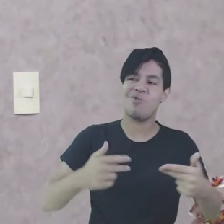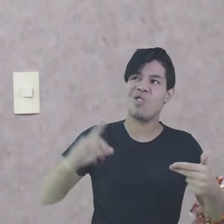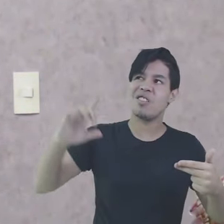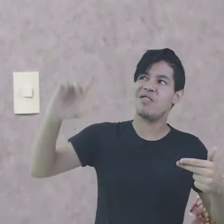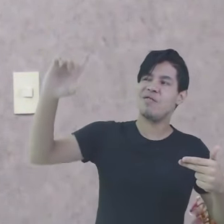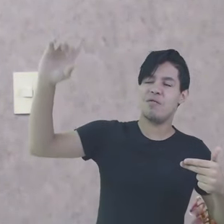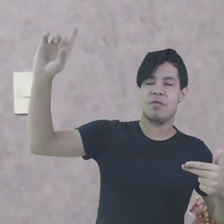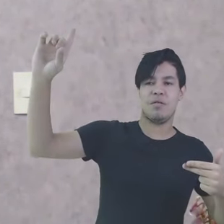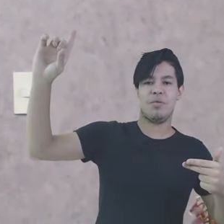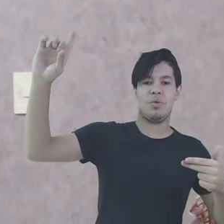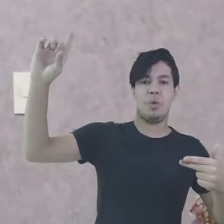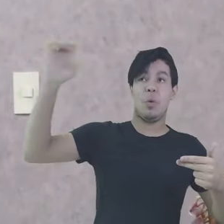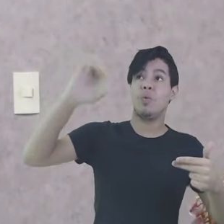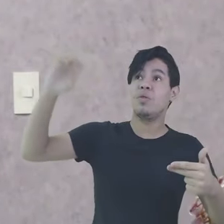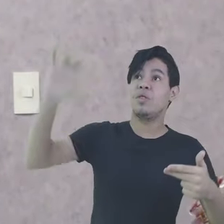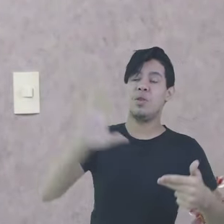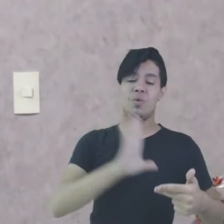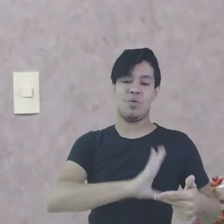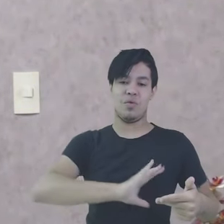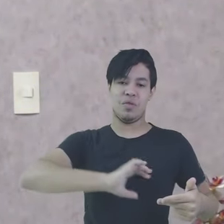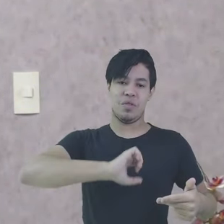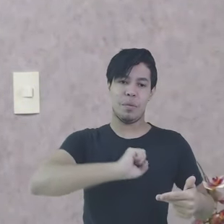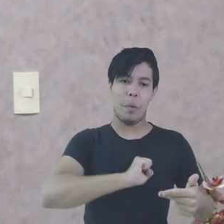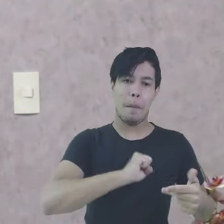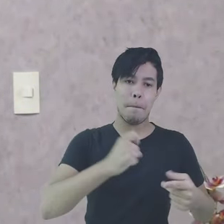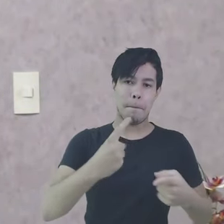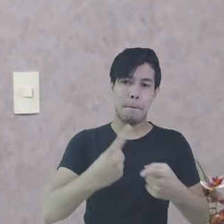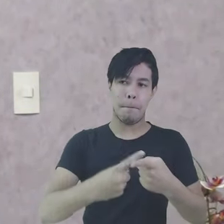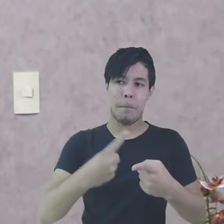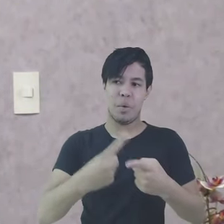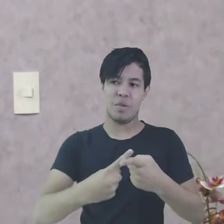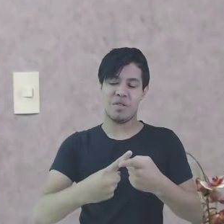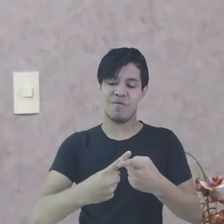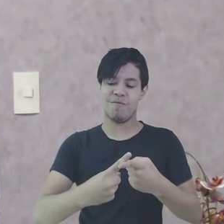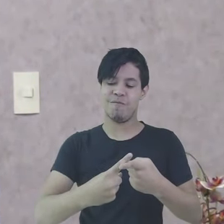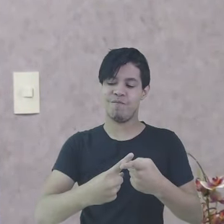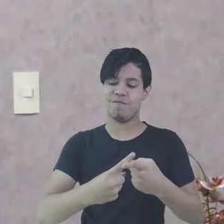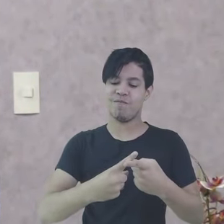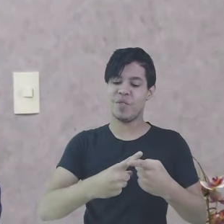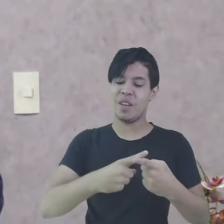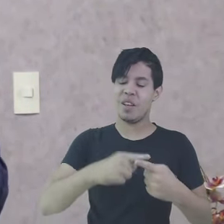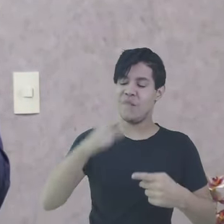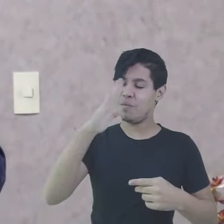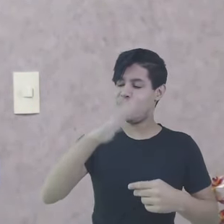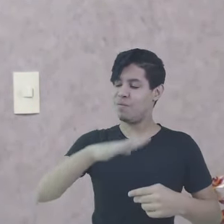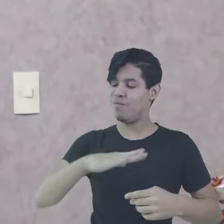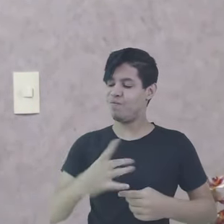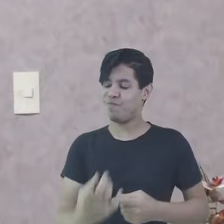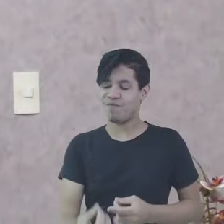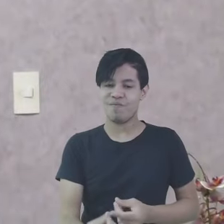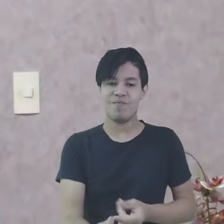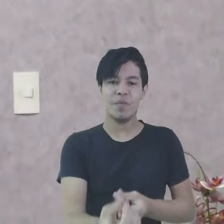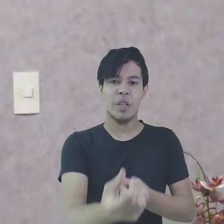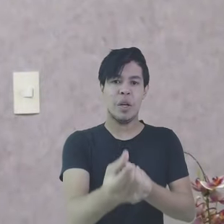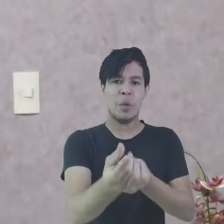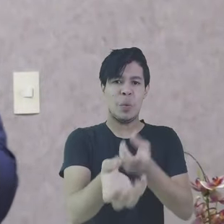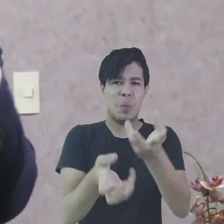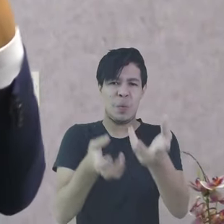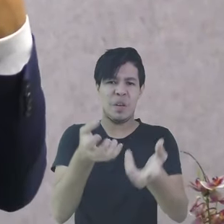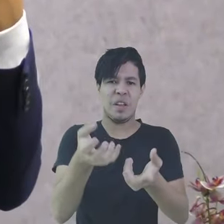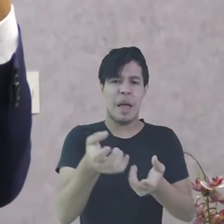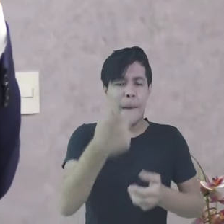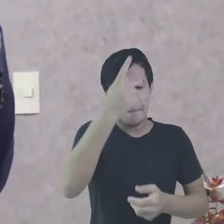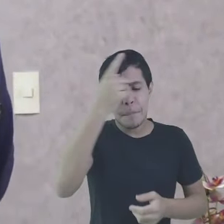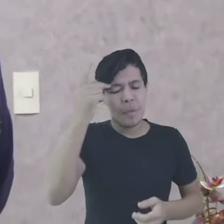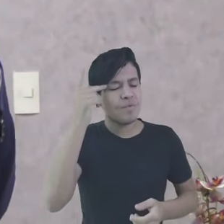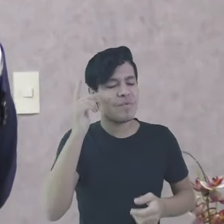amor fará isso. Porque seria um castigo eterno, e aí sim o inferno seria eterno. Se aqueles que hoje não aceitaram o Espírito Santo,